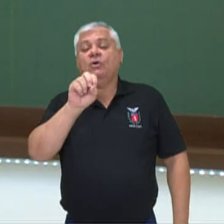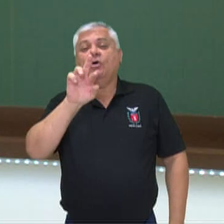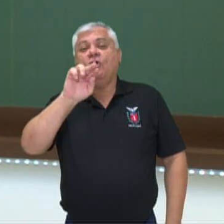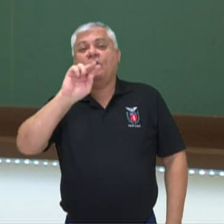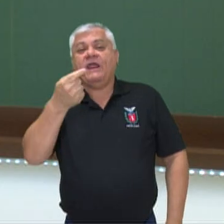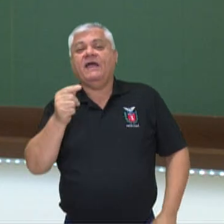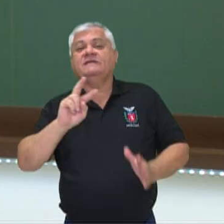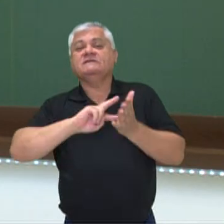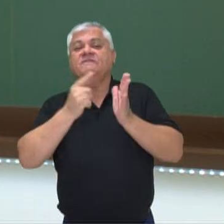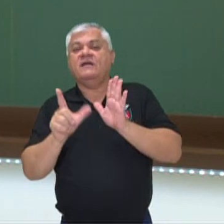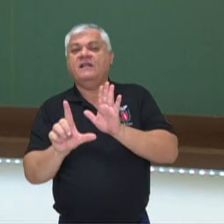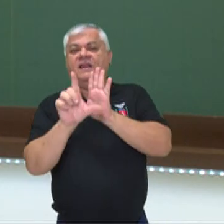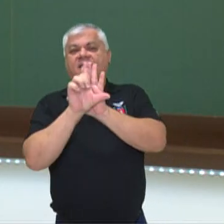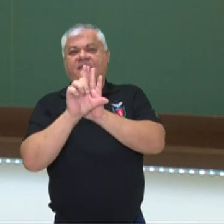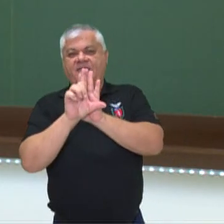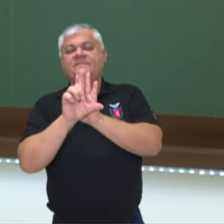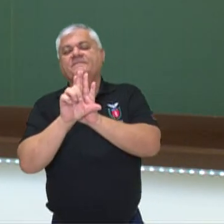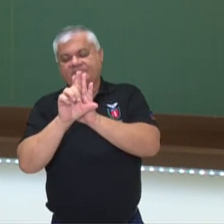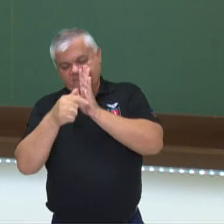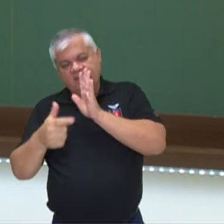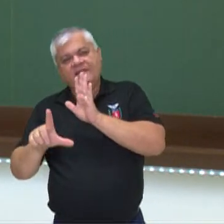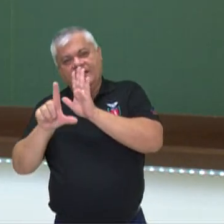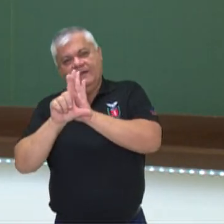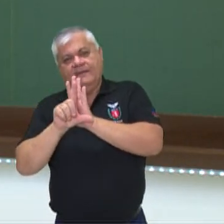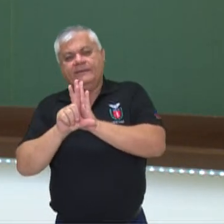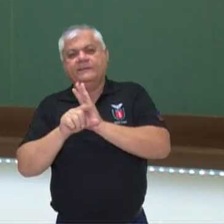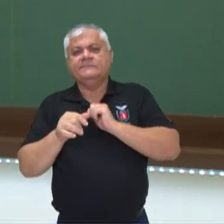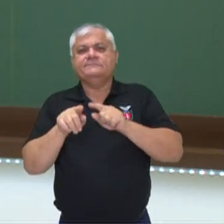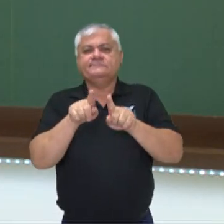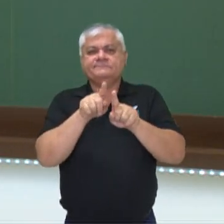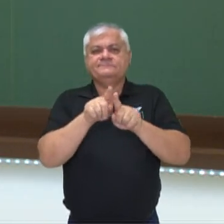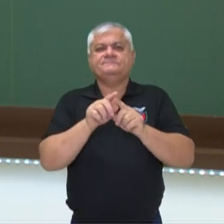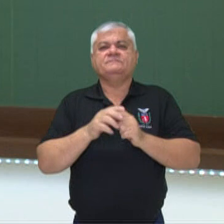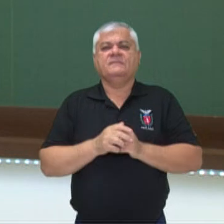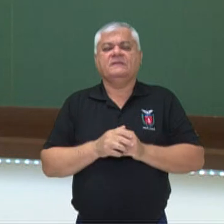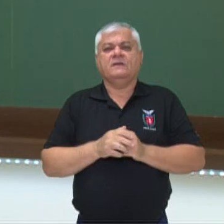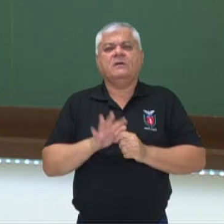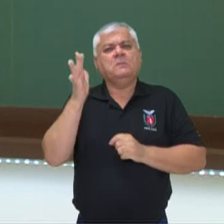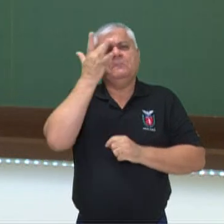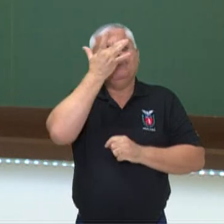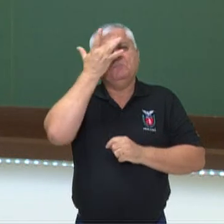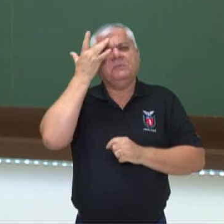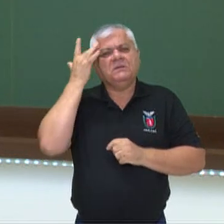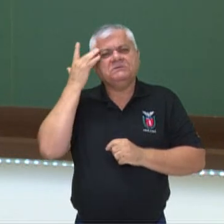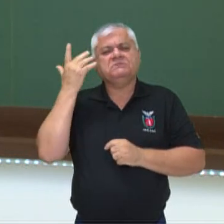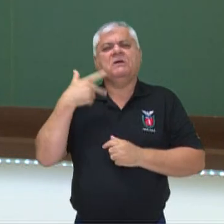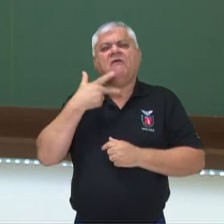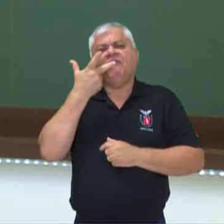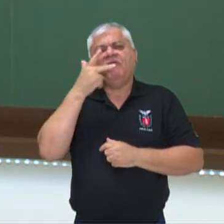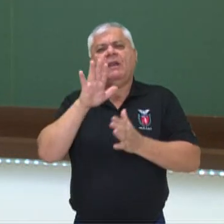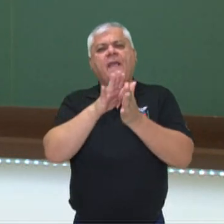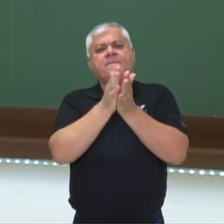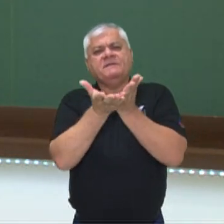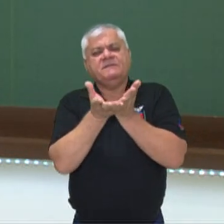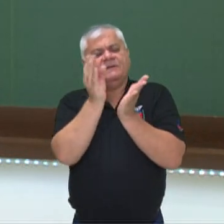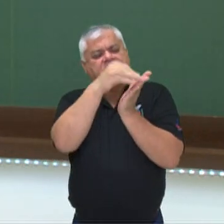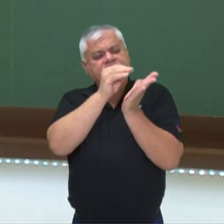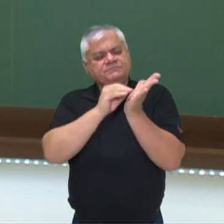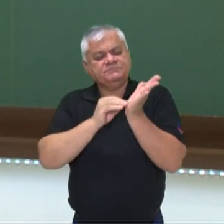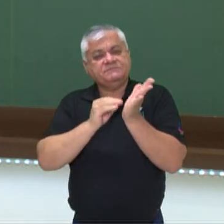o Corão também é a lei islâmica, Torá é a lei. Como muitos falam que na Bíblia está contida as leis